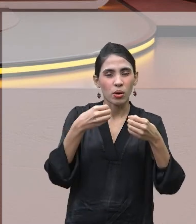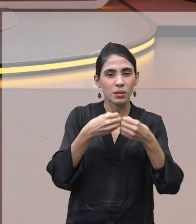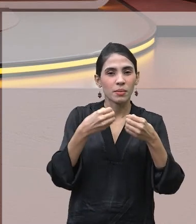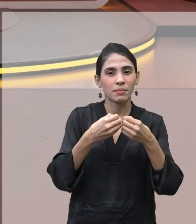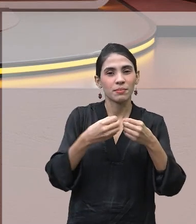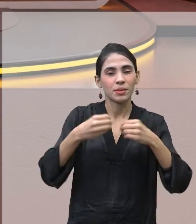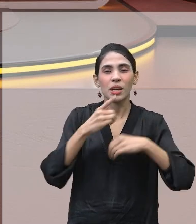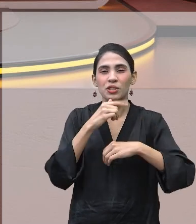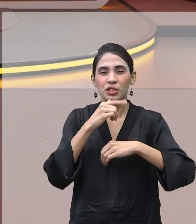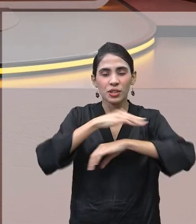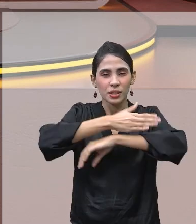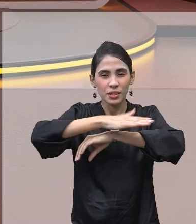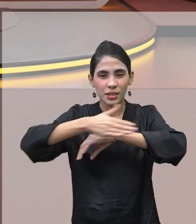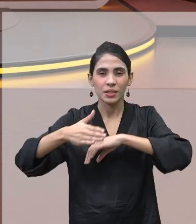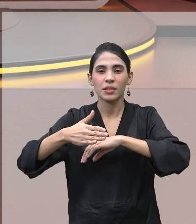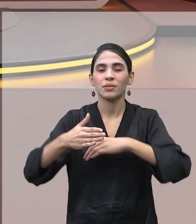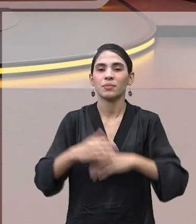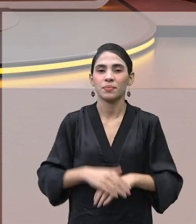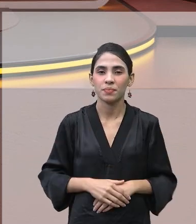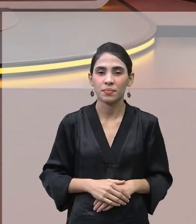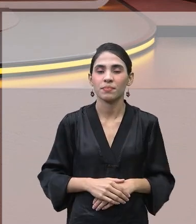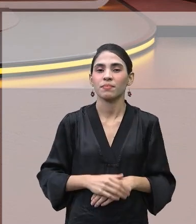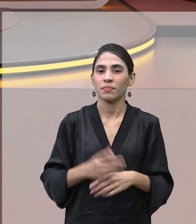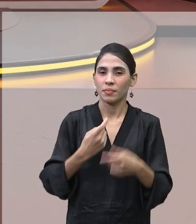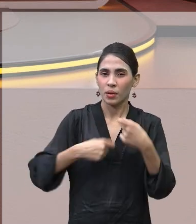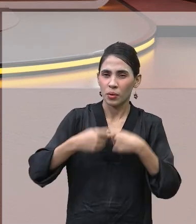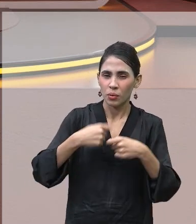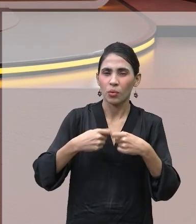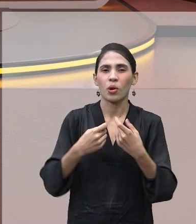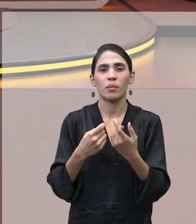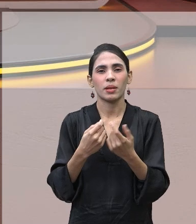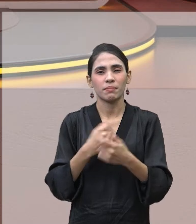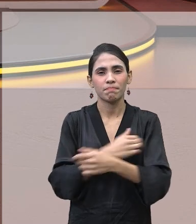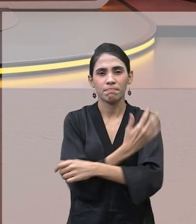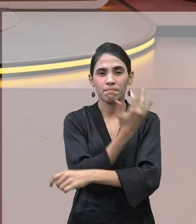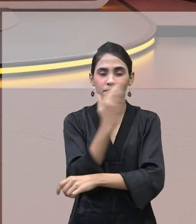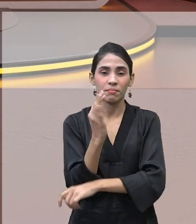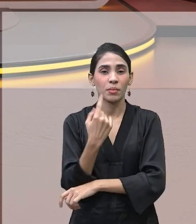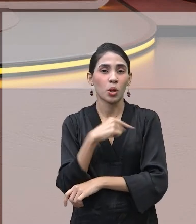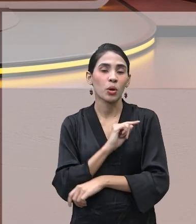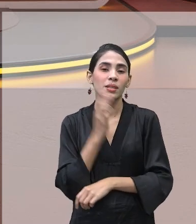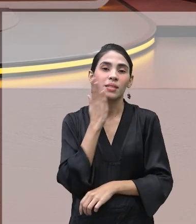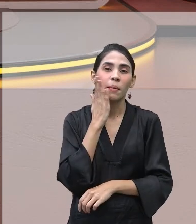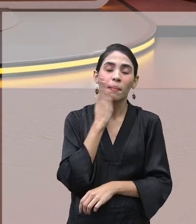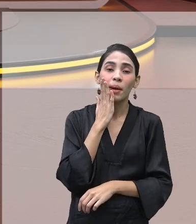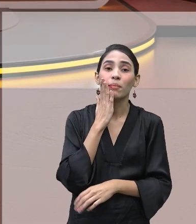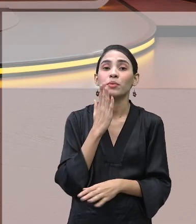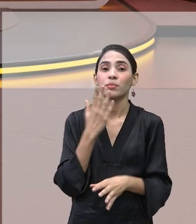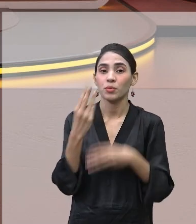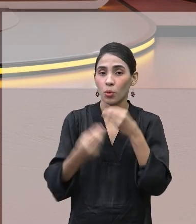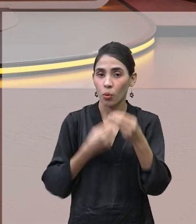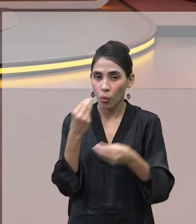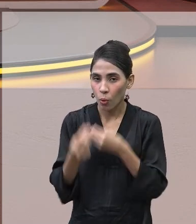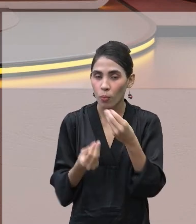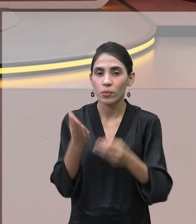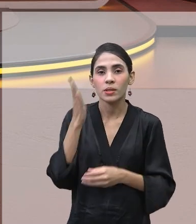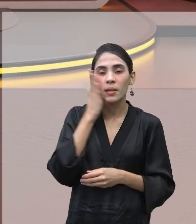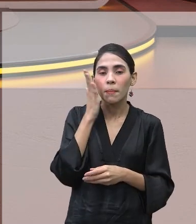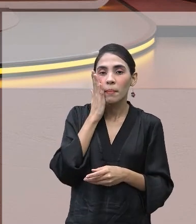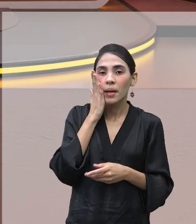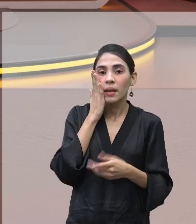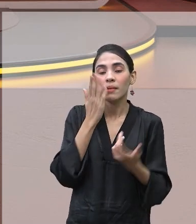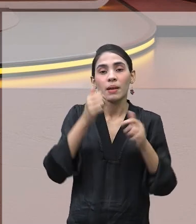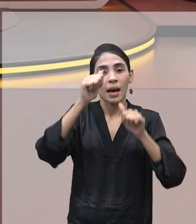realidade biológica, de biodiversidade, ecológica, e nós sabemos bem como nos alimentar,